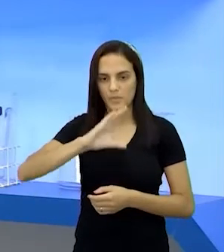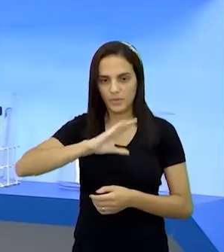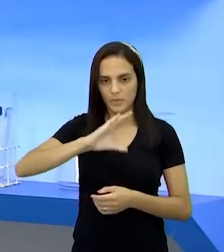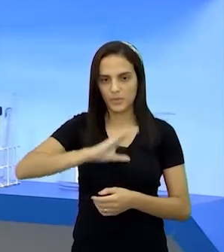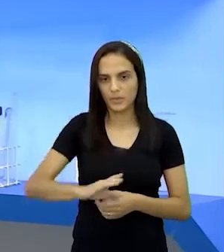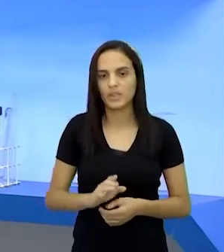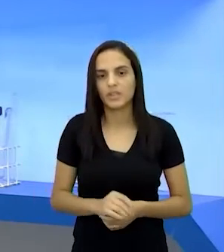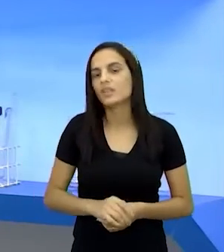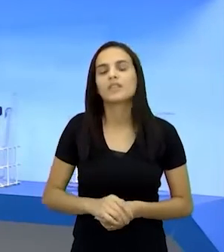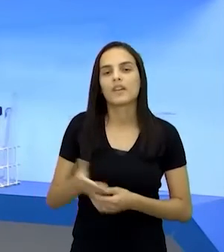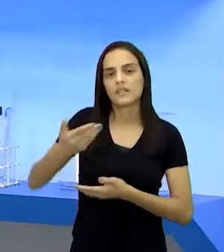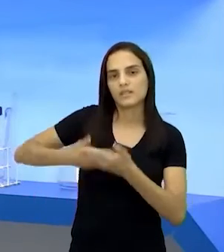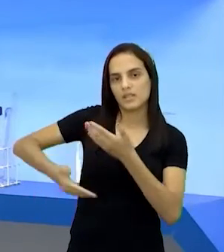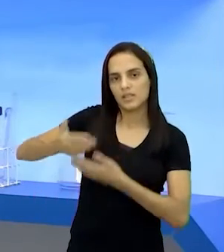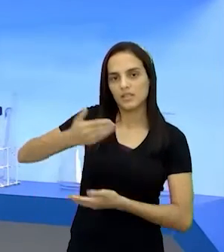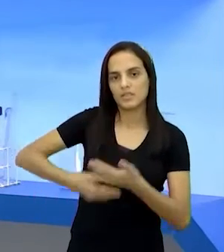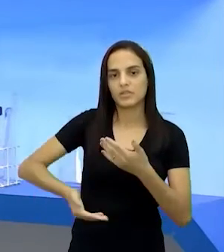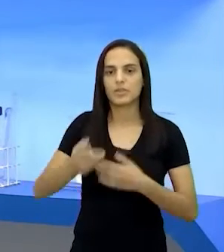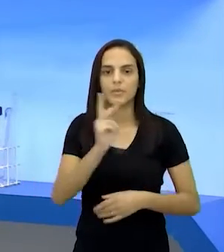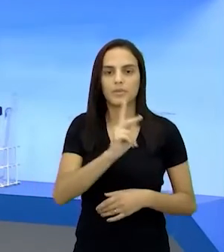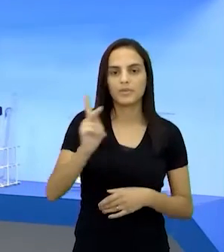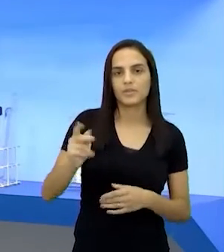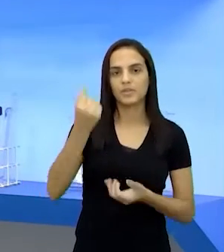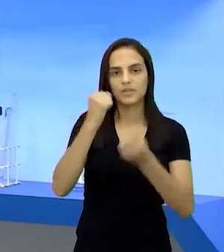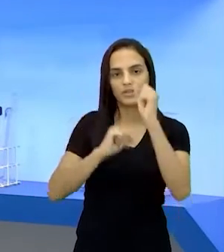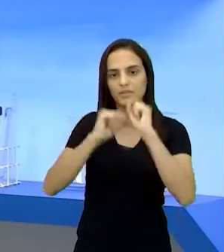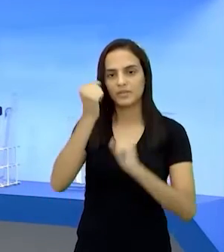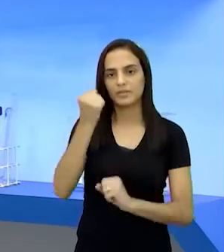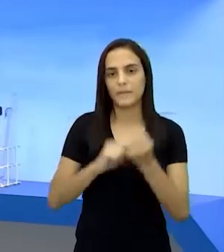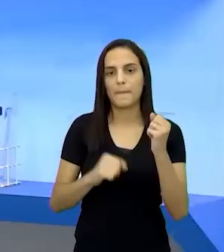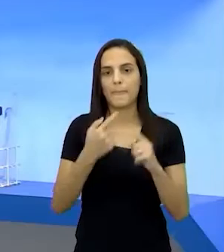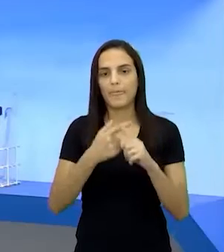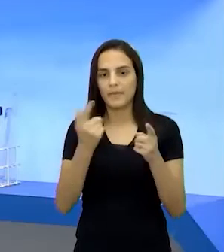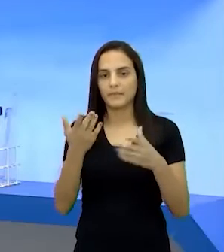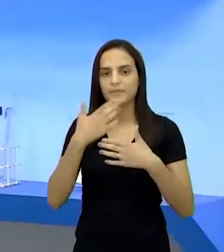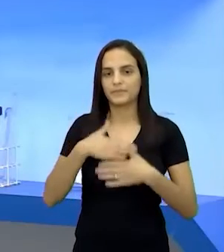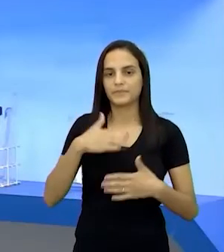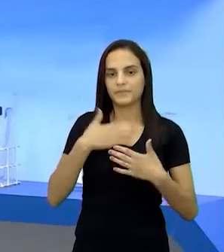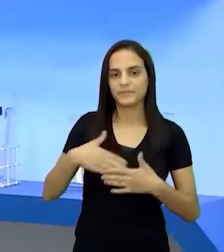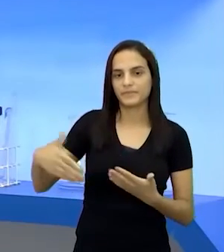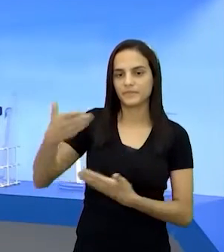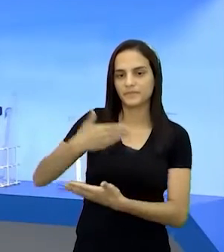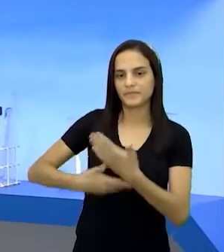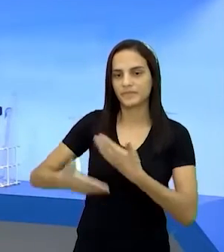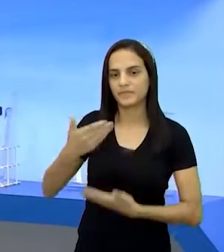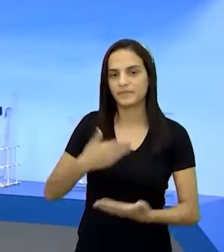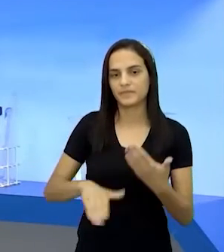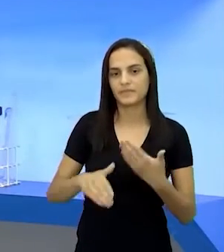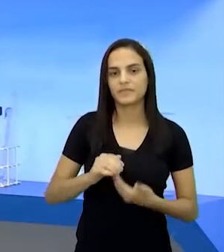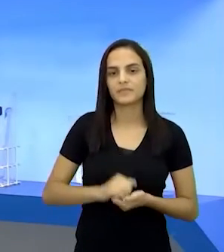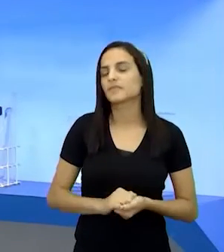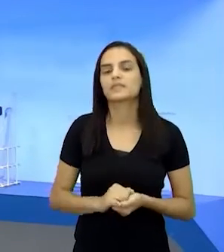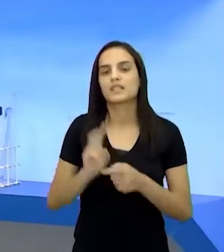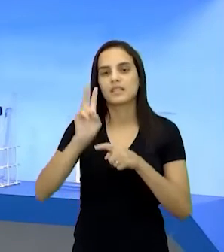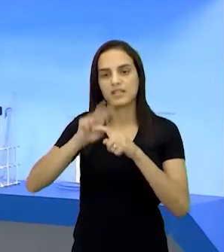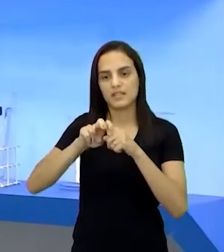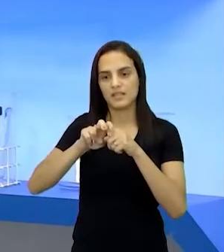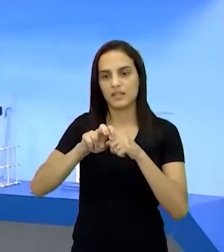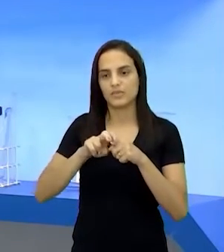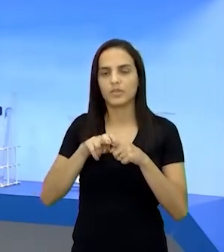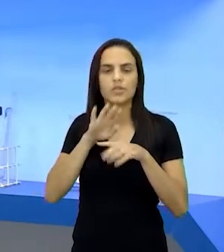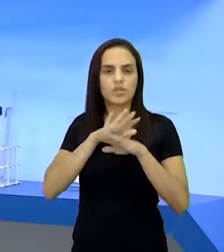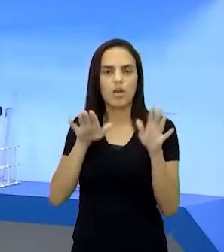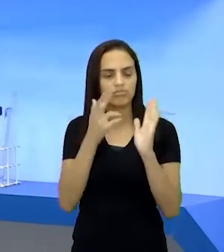vai interagir de maneira bem dinâmica com a professora de educação física? Mas calma, eu vou interagir com aquele aluno bem comportado, sentadinho aqui,